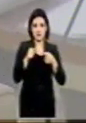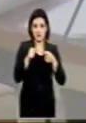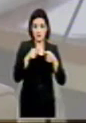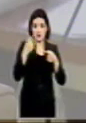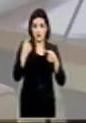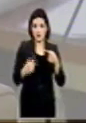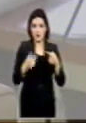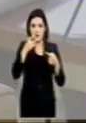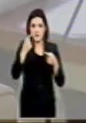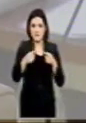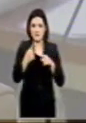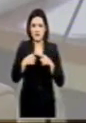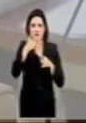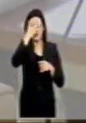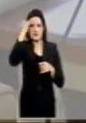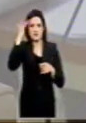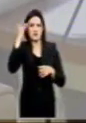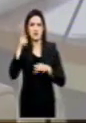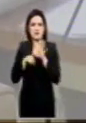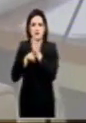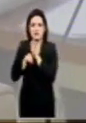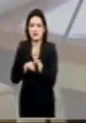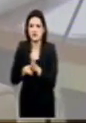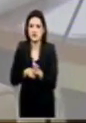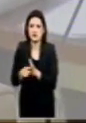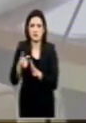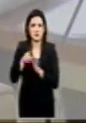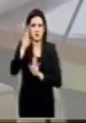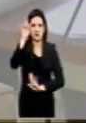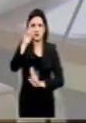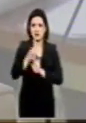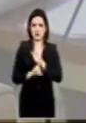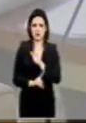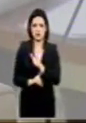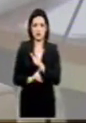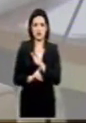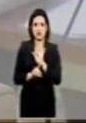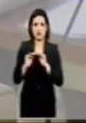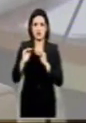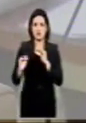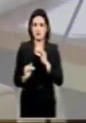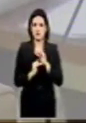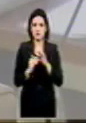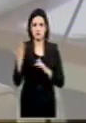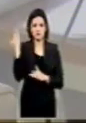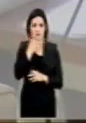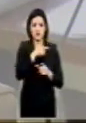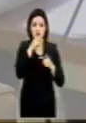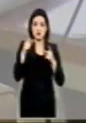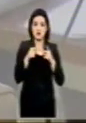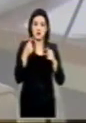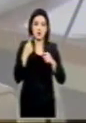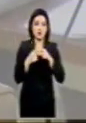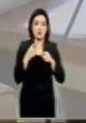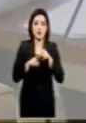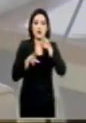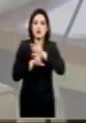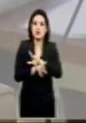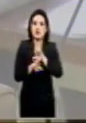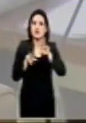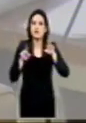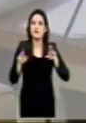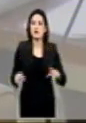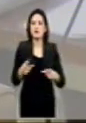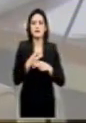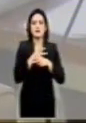não detém direito subjetivo à oportunidade de dissipação da prova. Segundo, em razão de que diversos elementos